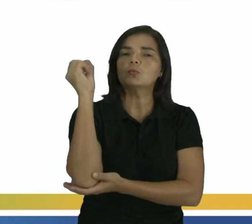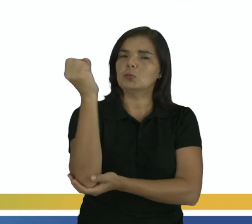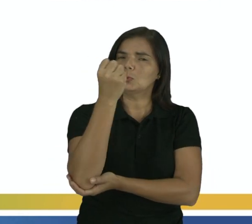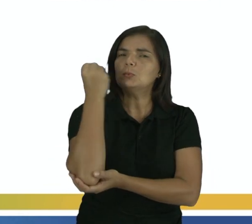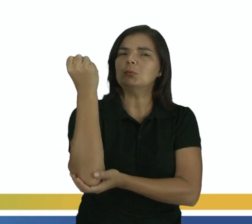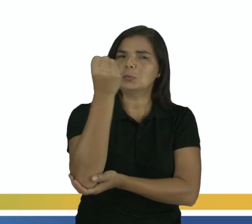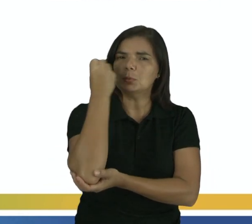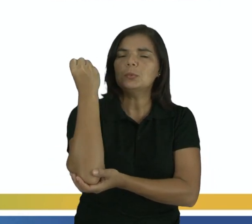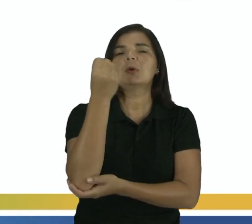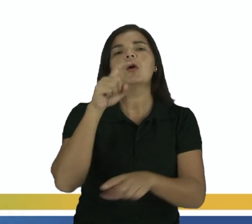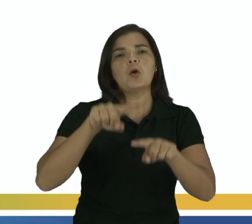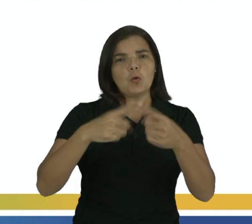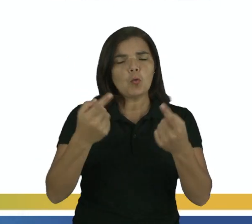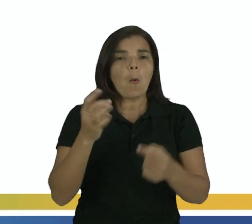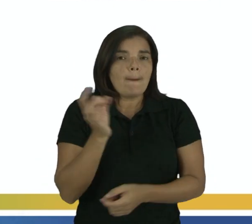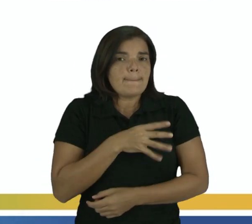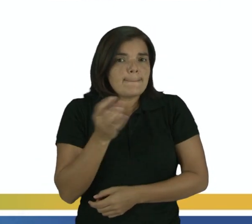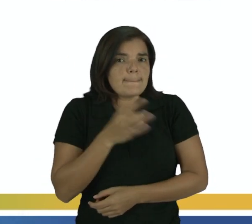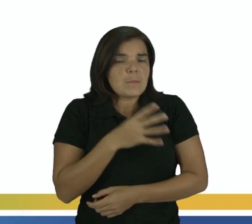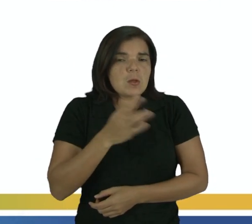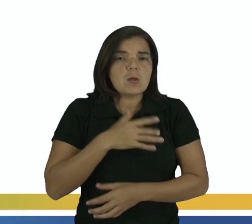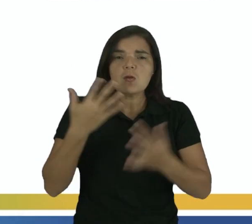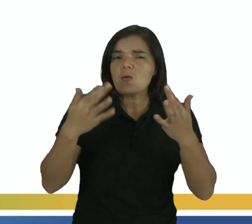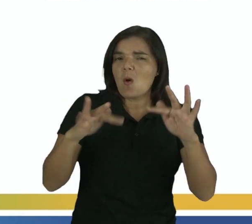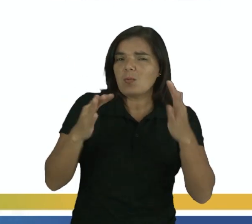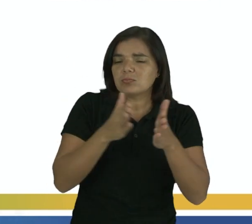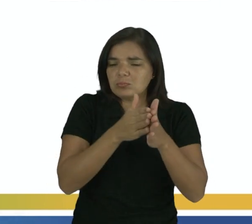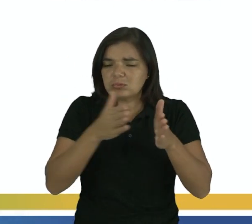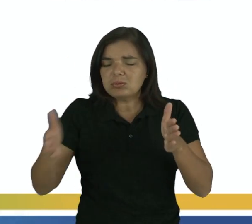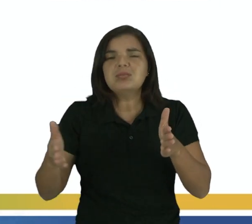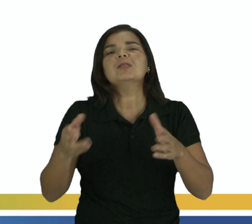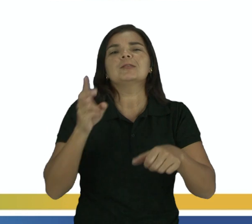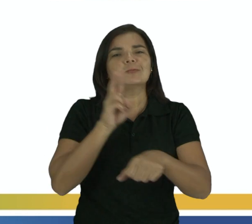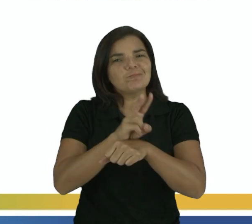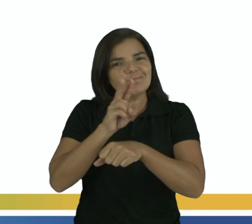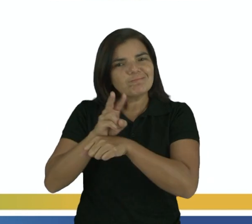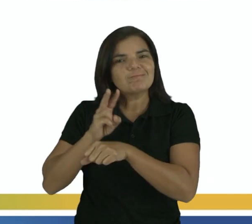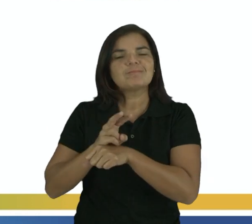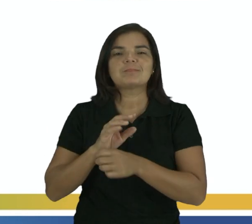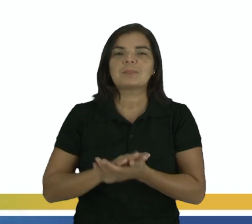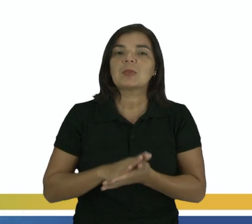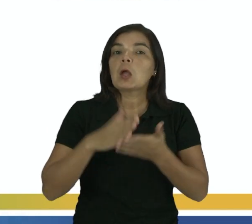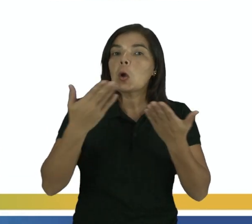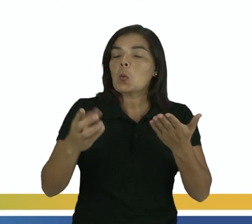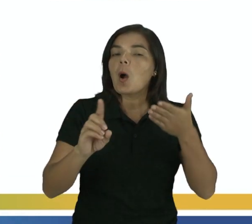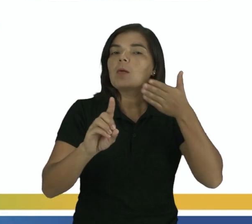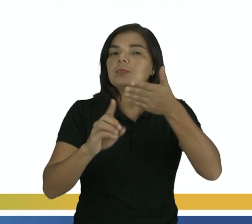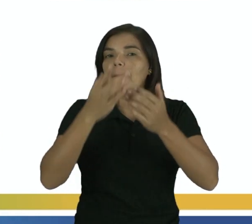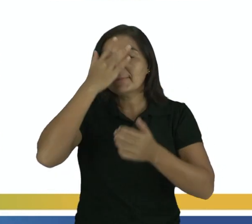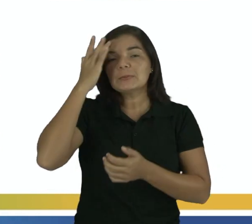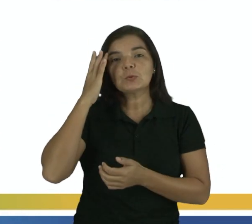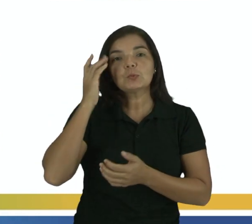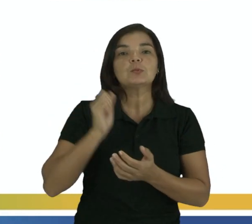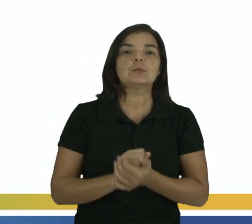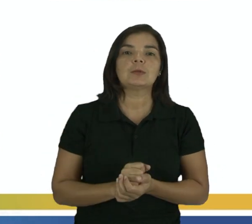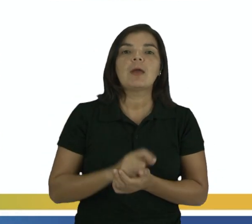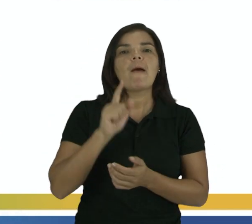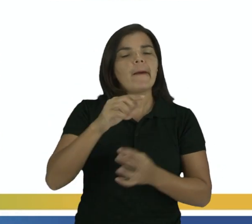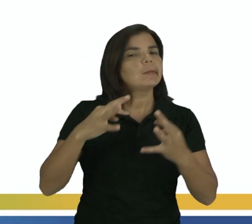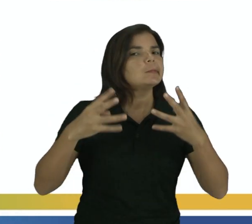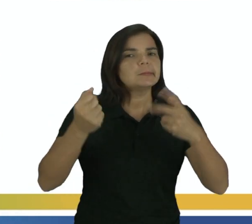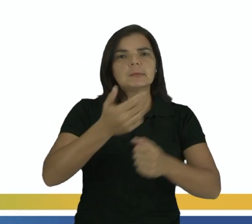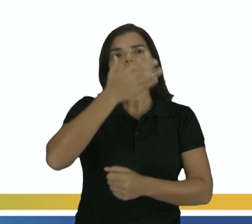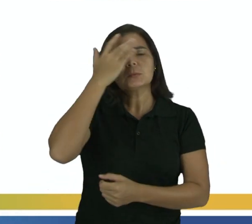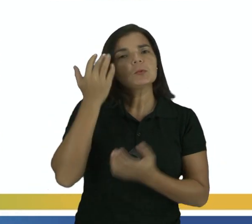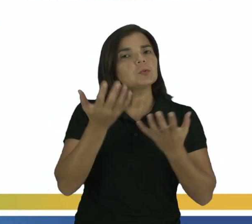as situações, o medo e a dor nesse processo de tratamento que ela passou. Qual era o público-alvo? O público-alvo são todas as